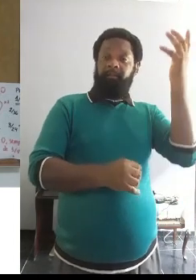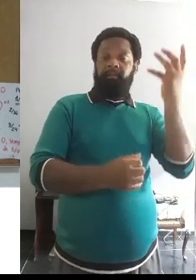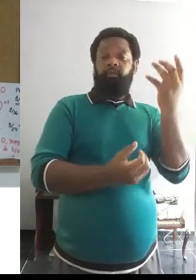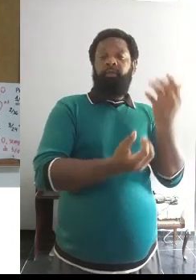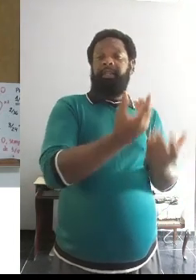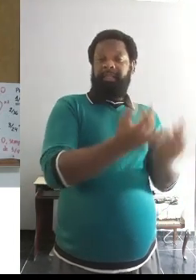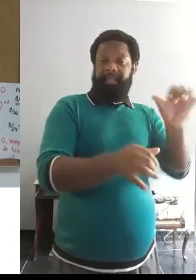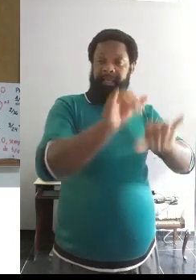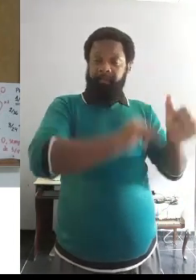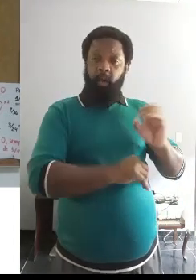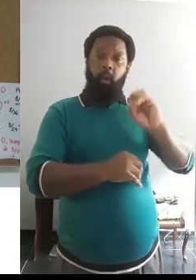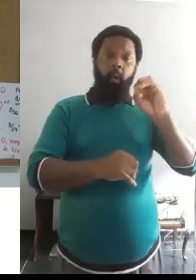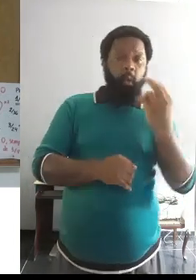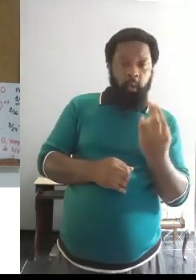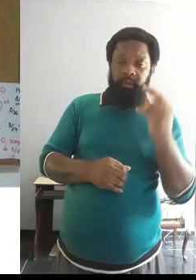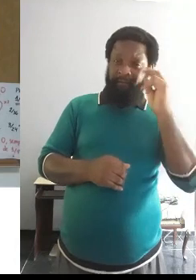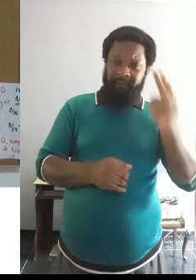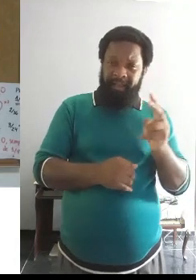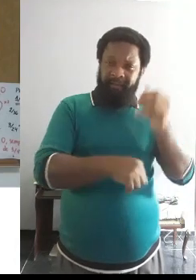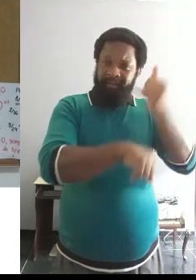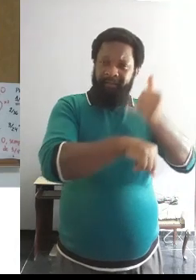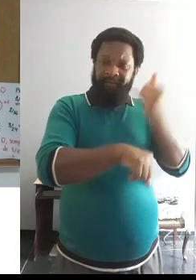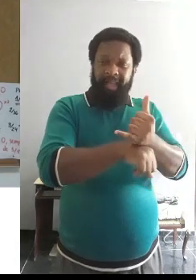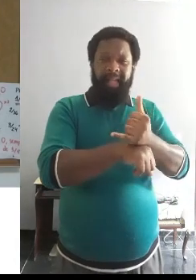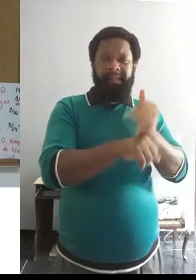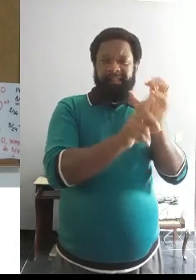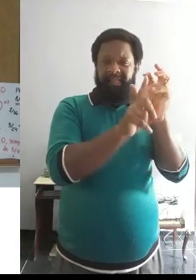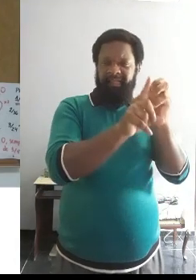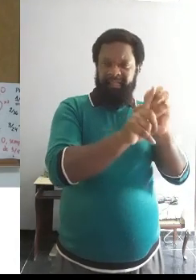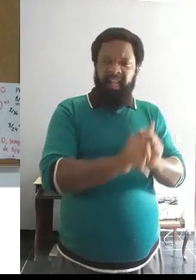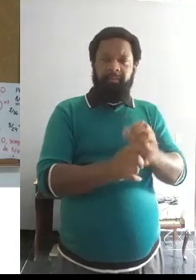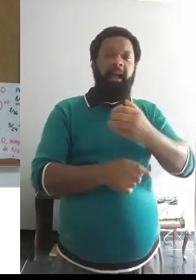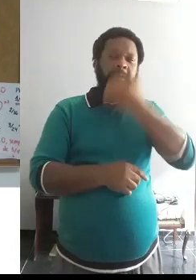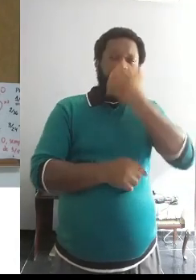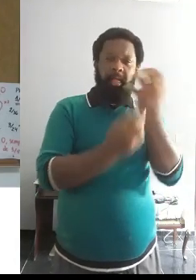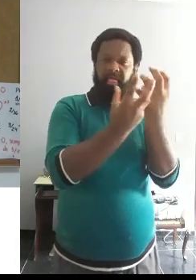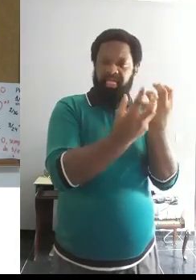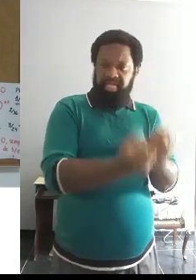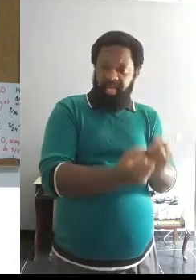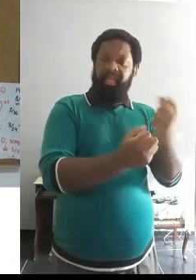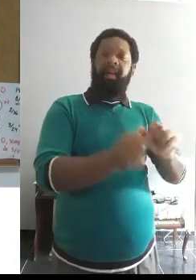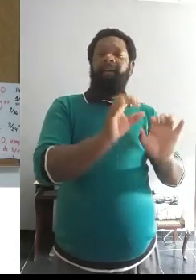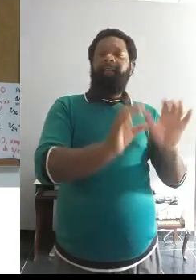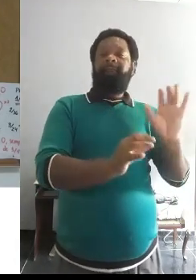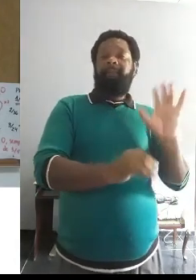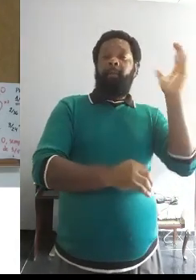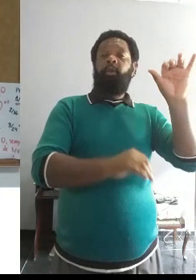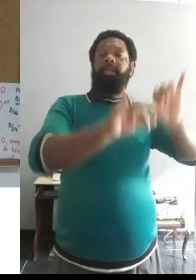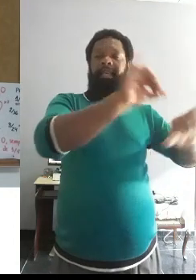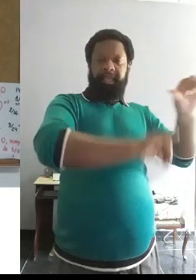prego enferrujando ou uma maçã apodrecendo, também observamos uma mudança de coloração. Então, é um fenômeno químico. O